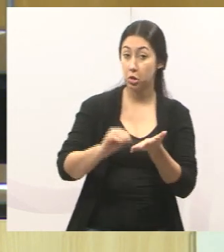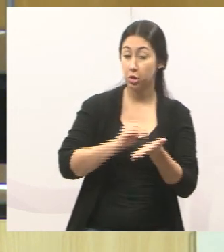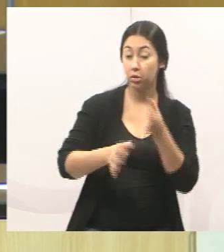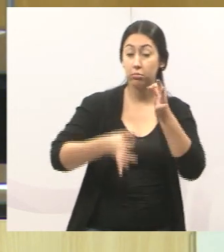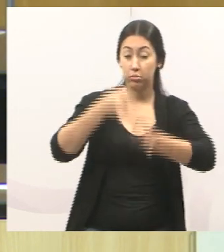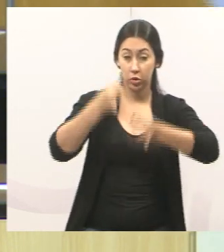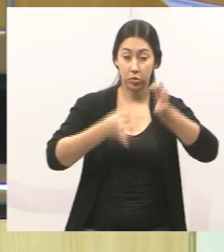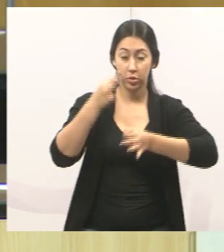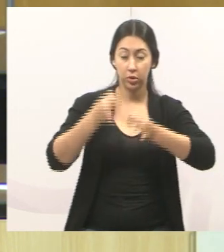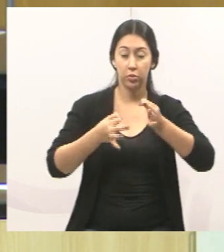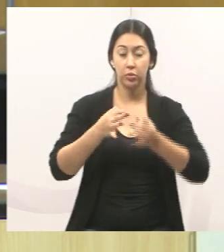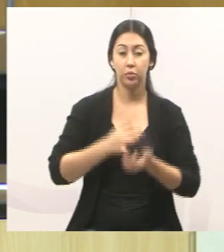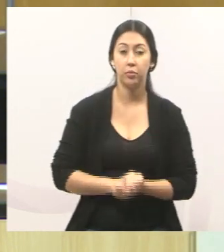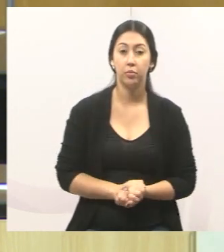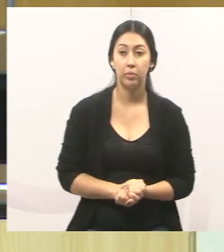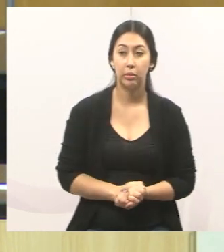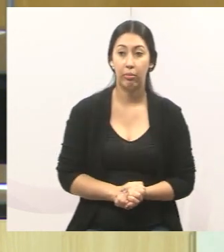Portanto,